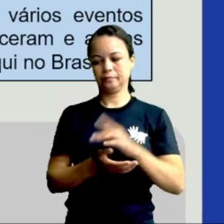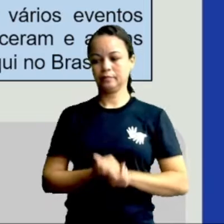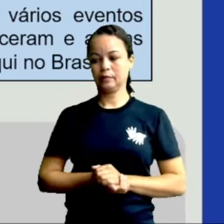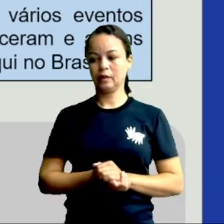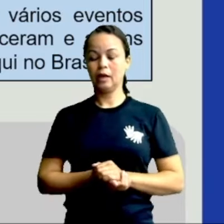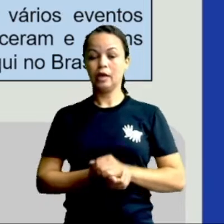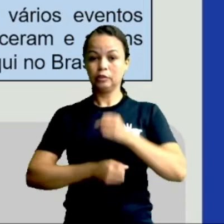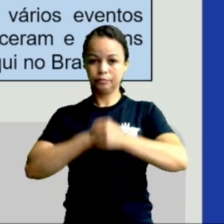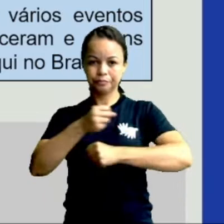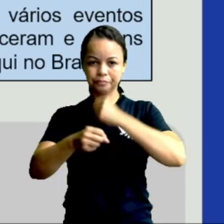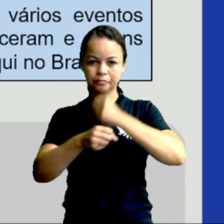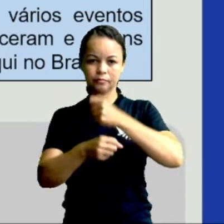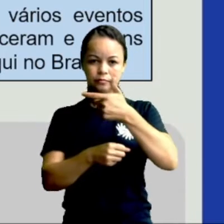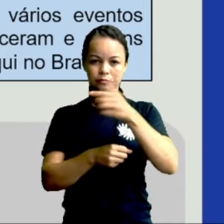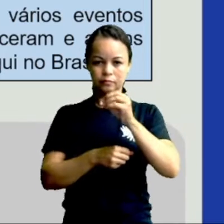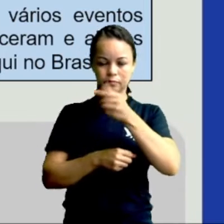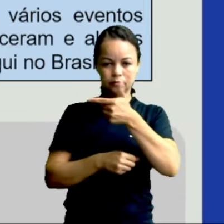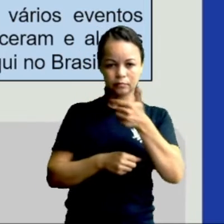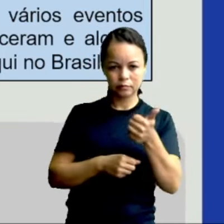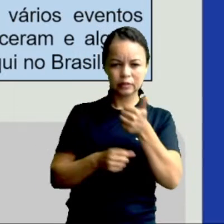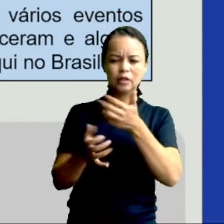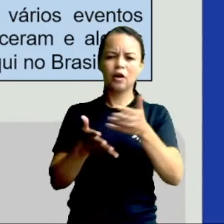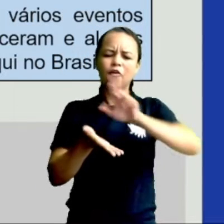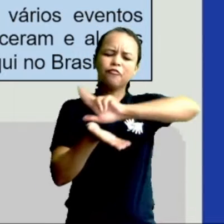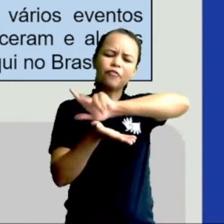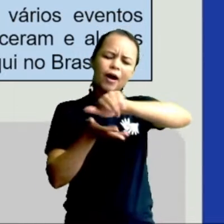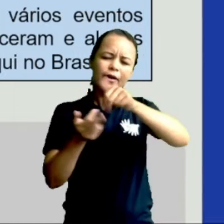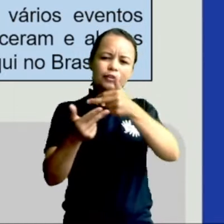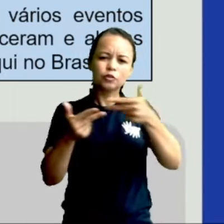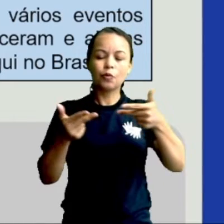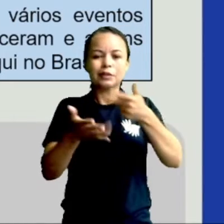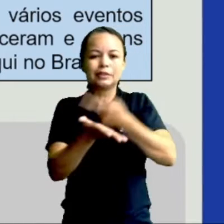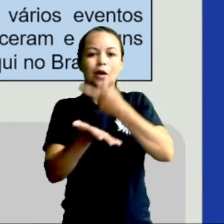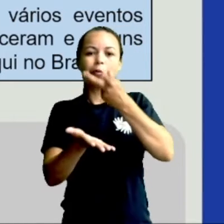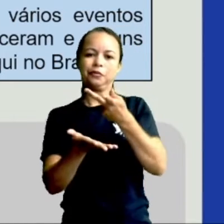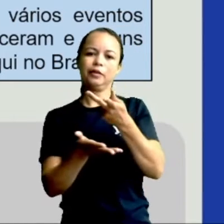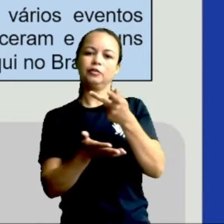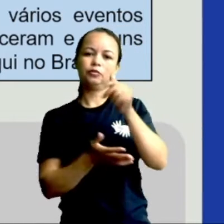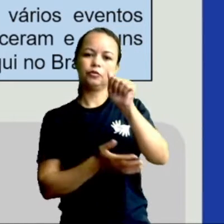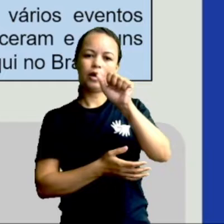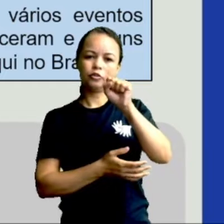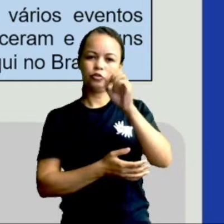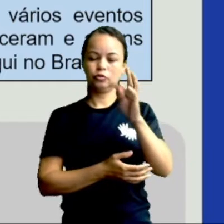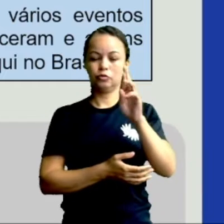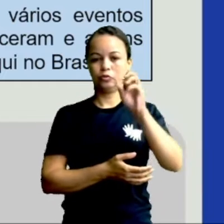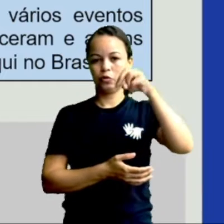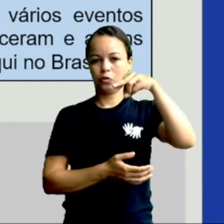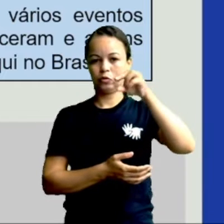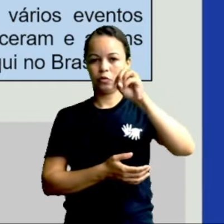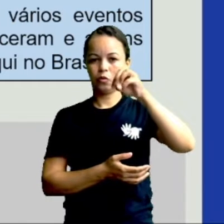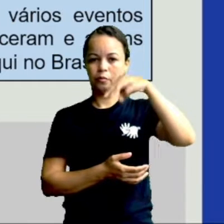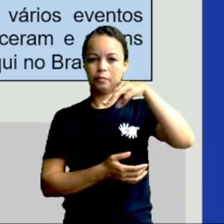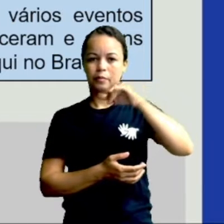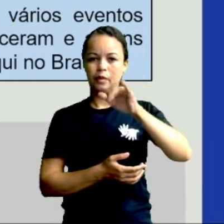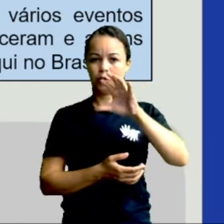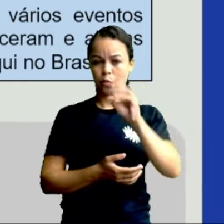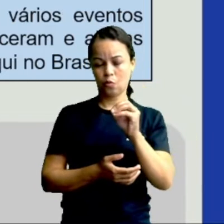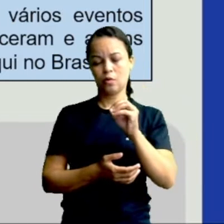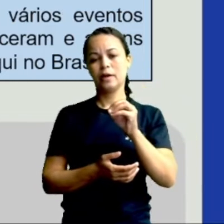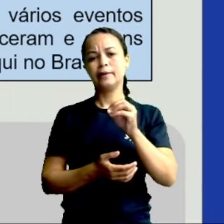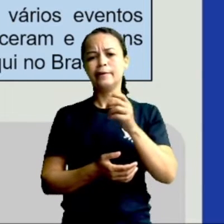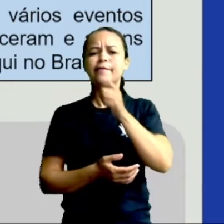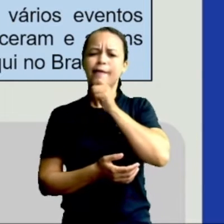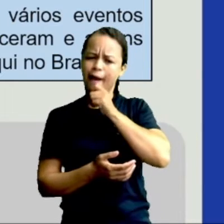2021, vários eventos astronômicos aconteceram e alguns ainda acontecerão aqui no